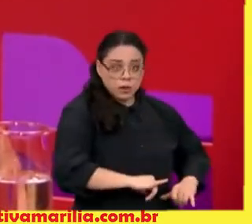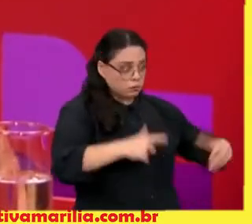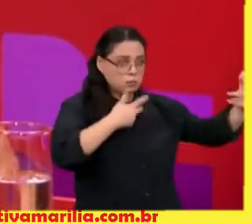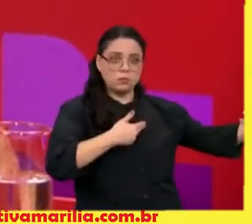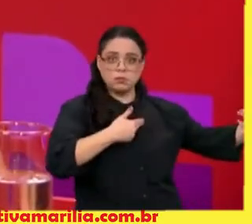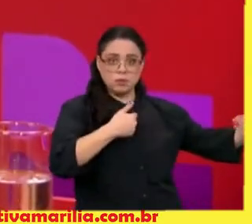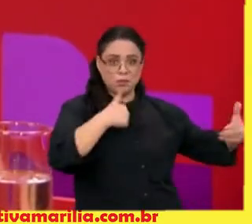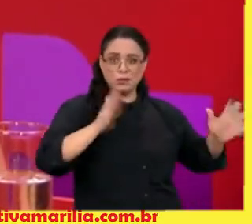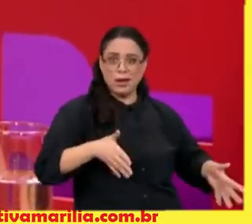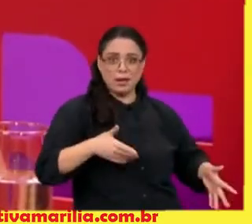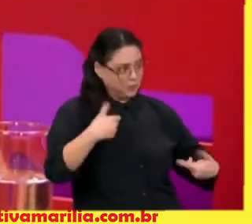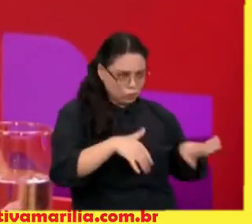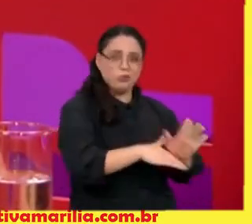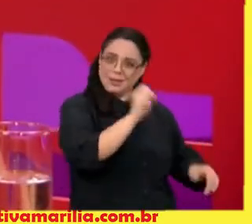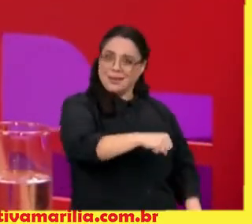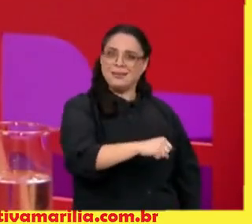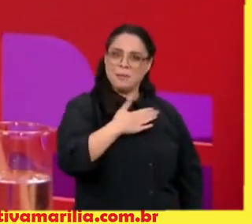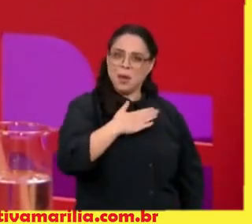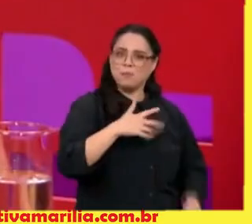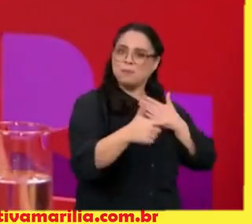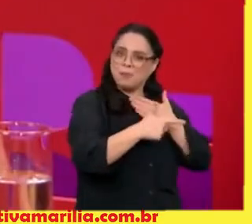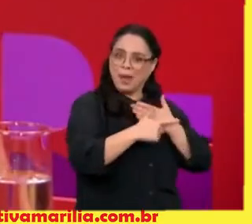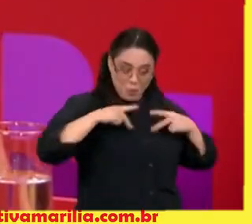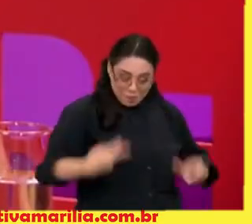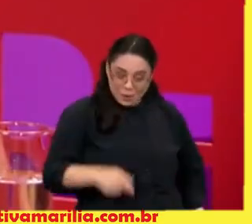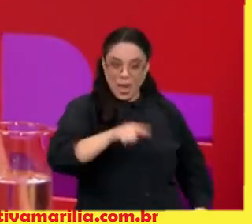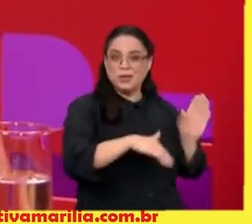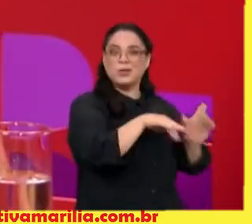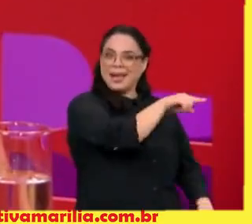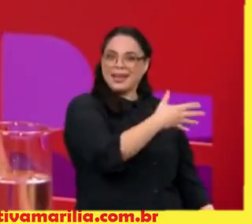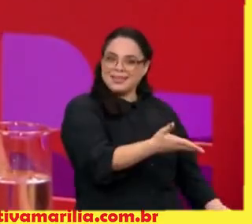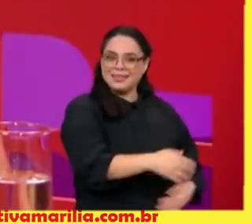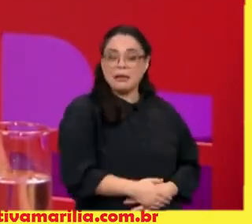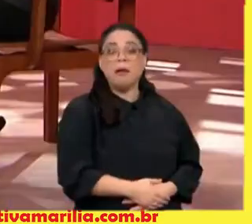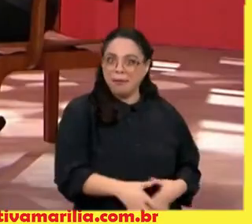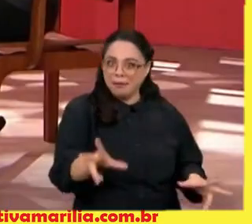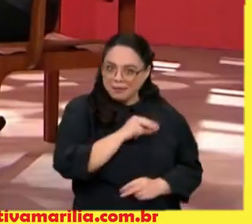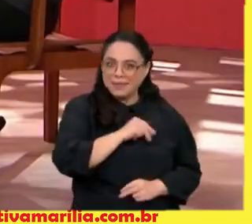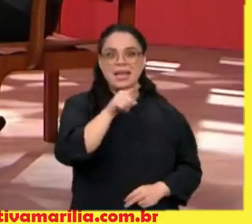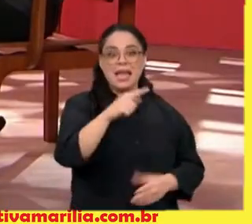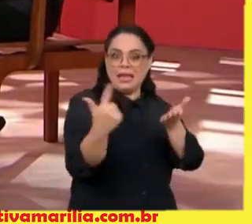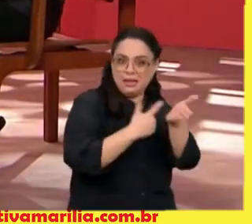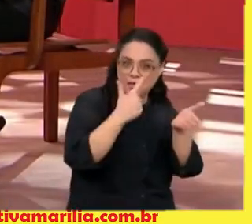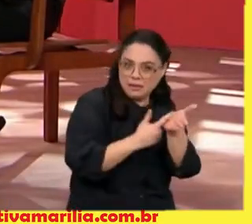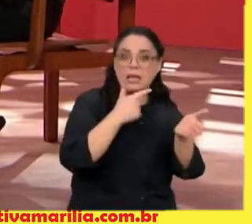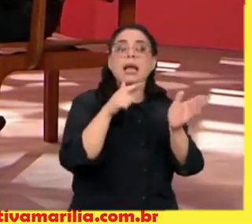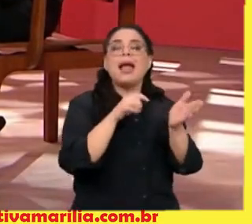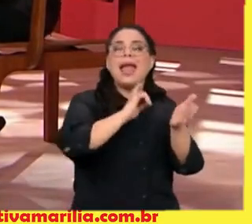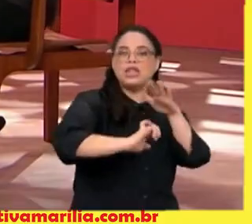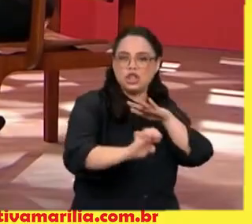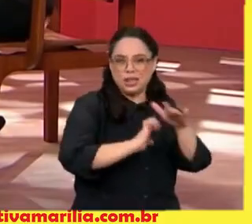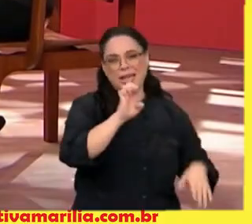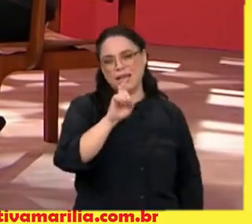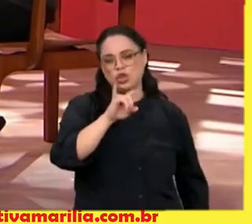E, então, ele era uma figura... ele está vivo, uma figura muito interessante. Espetacular. Os livros estão lançados pela editora Boitempo, né? Boitempo. Aliás, temos